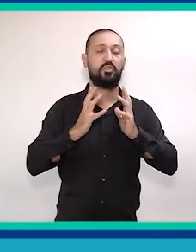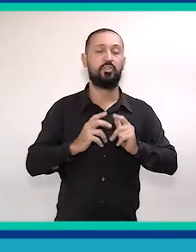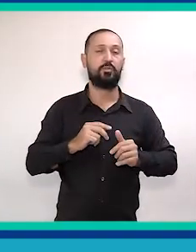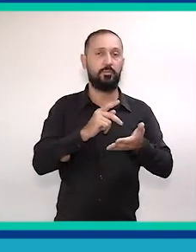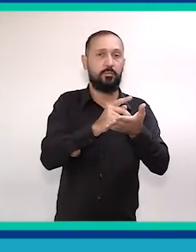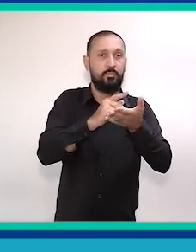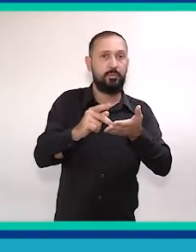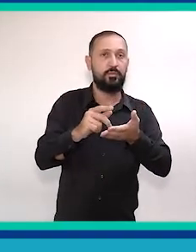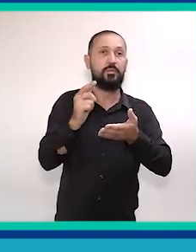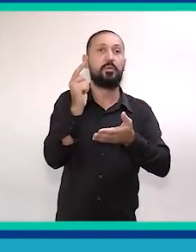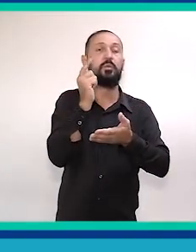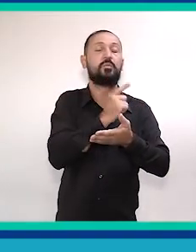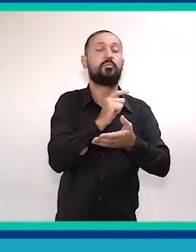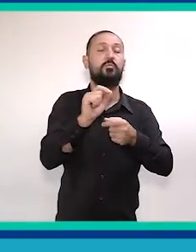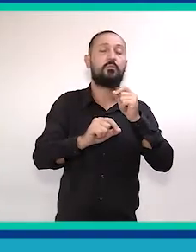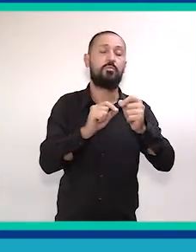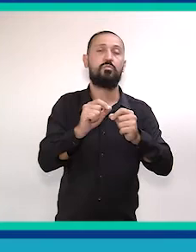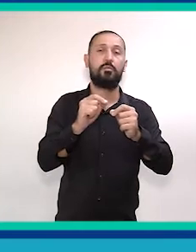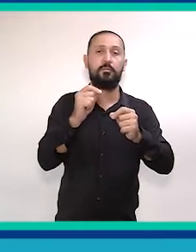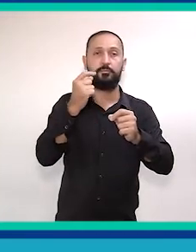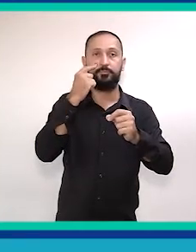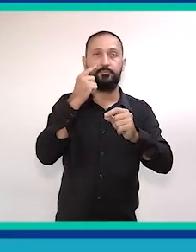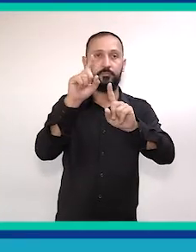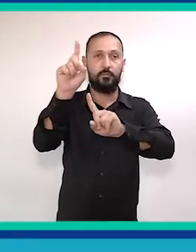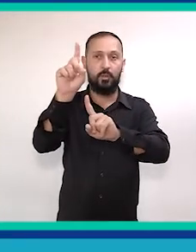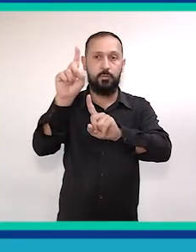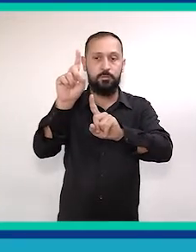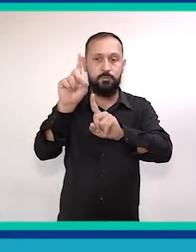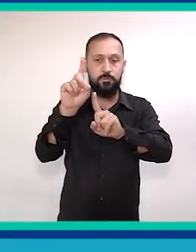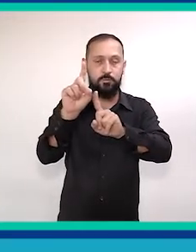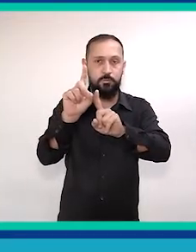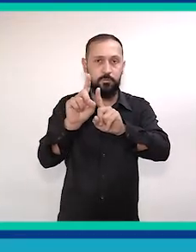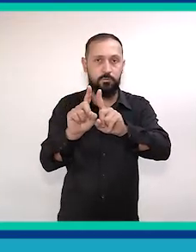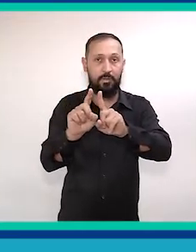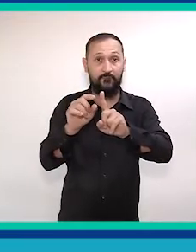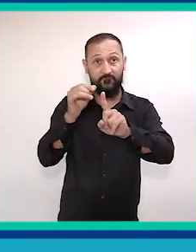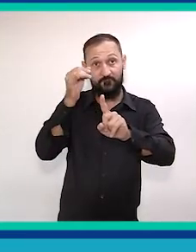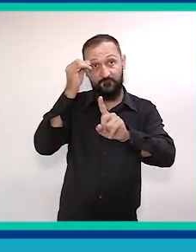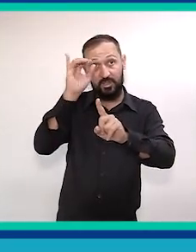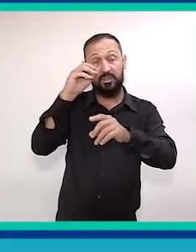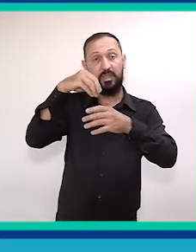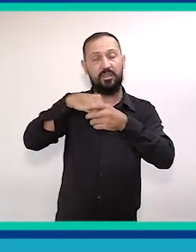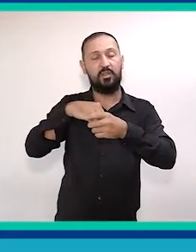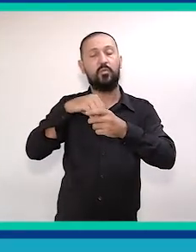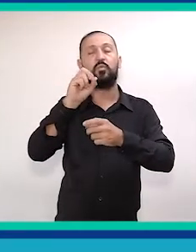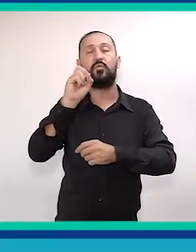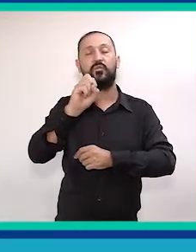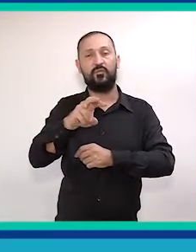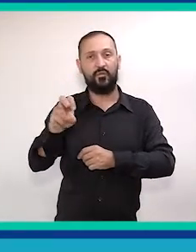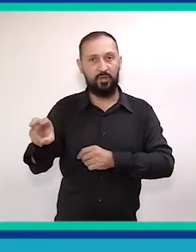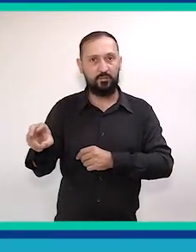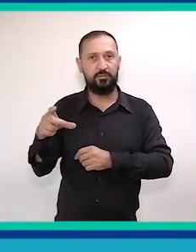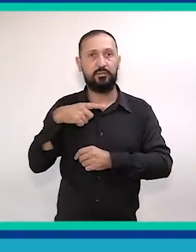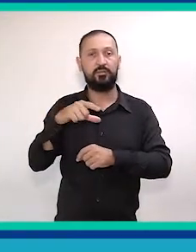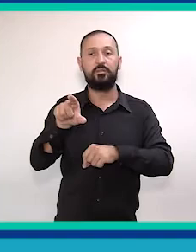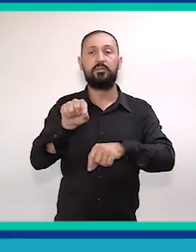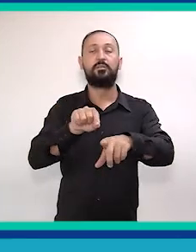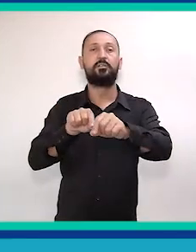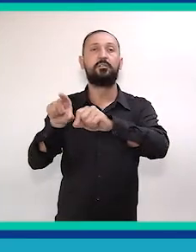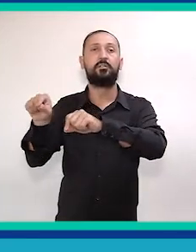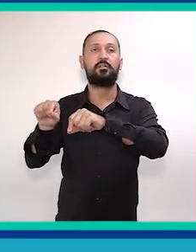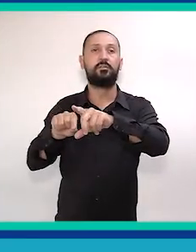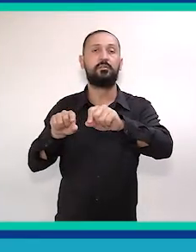trabalho de purificação, a gente consegue reduzir essa atividade agressiva que existe no veneno e a gente